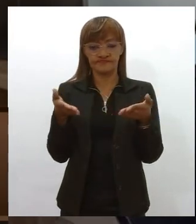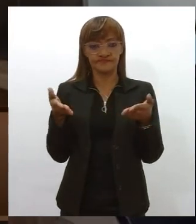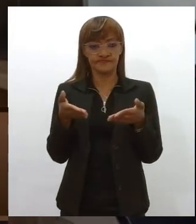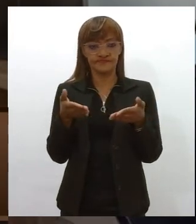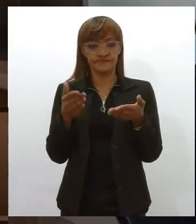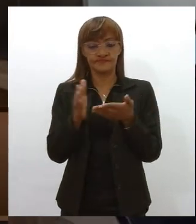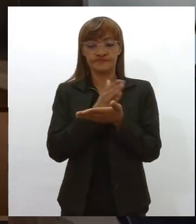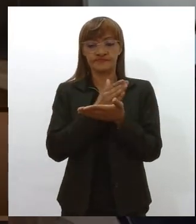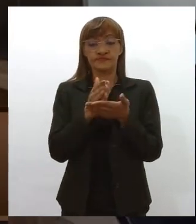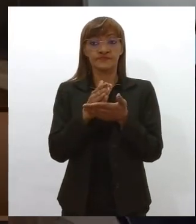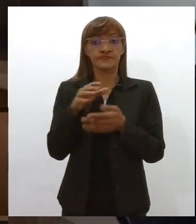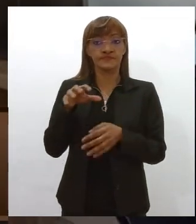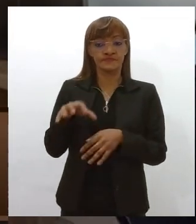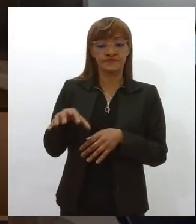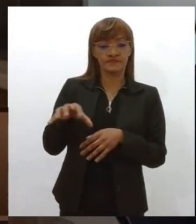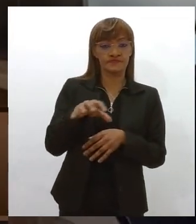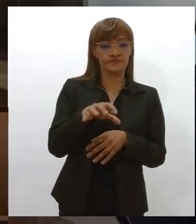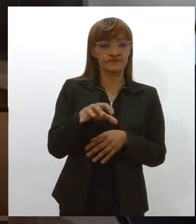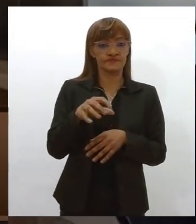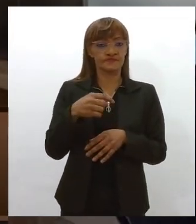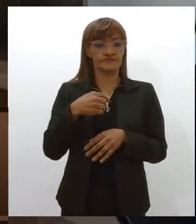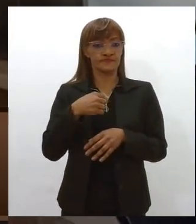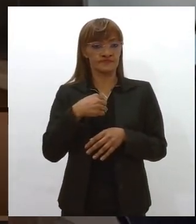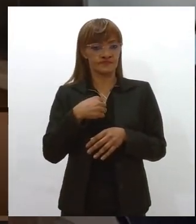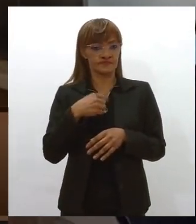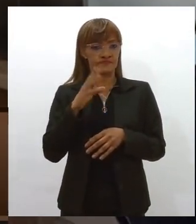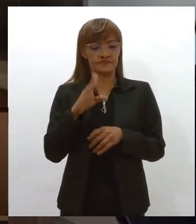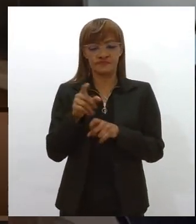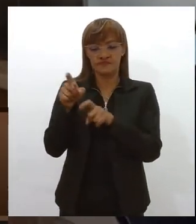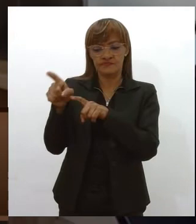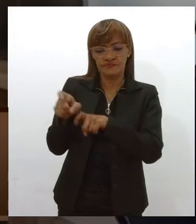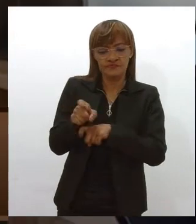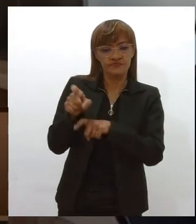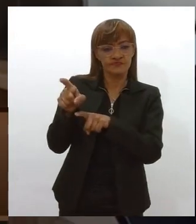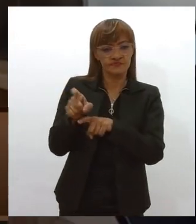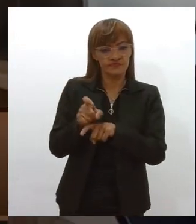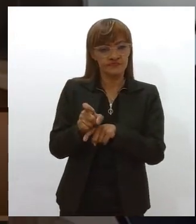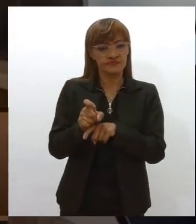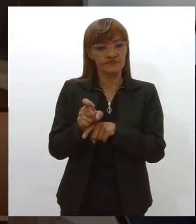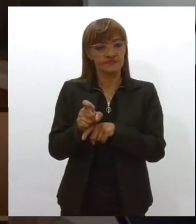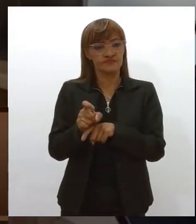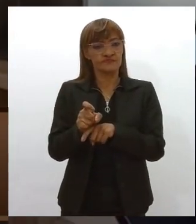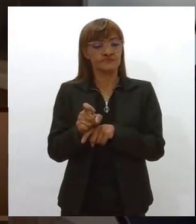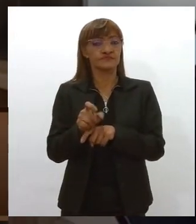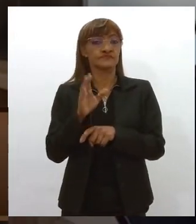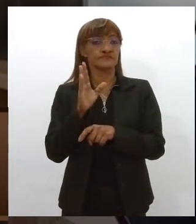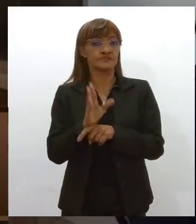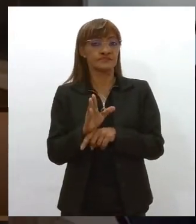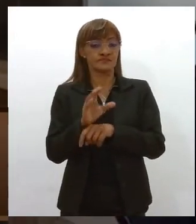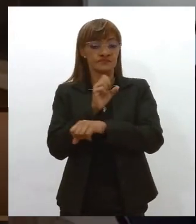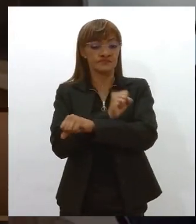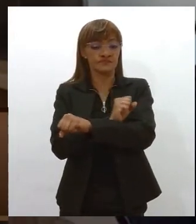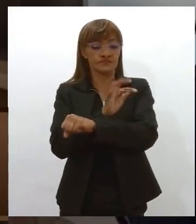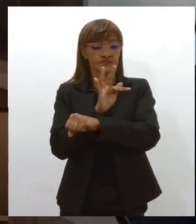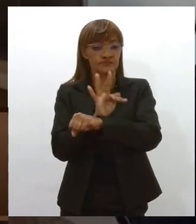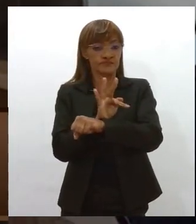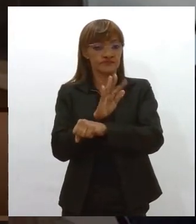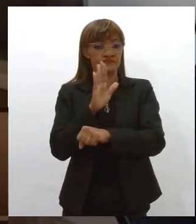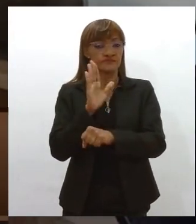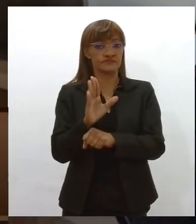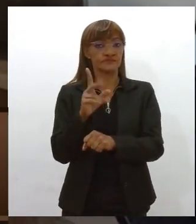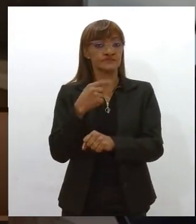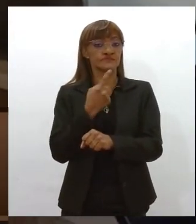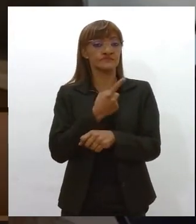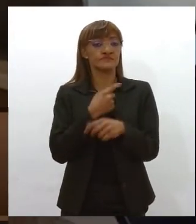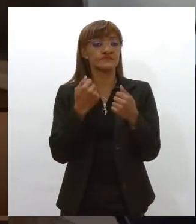né? Eu sou de aqui da Bahia, sou do Médio Sertão, que já ali vizinho ao Baixo São Francisco, e a gente precisa muito dessa representatividade